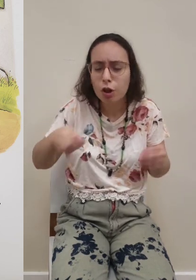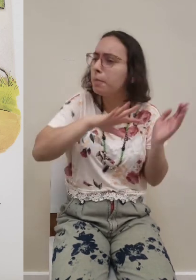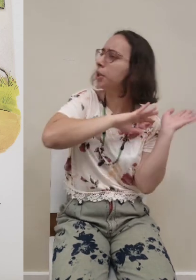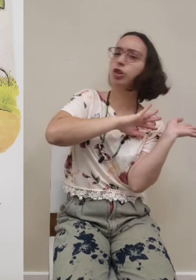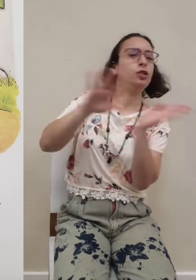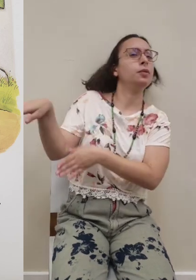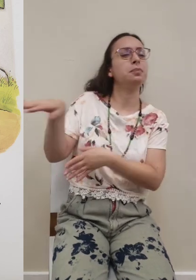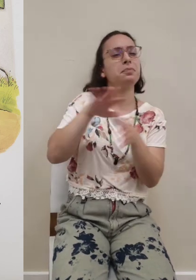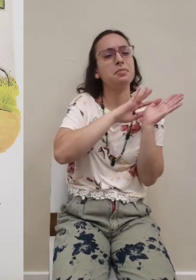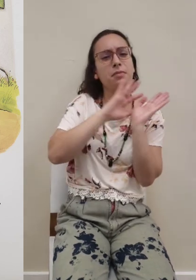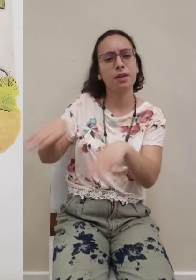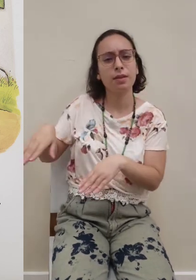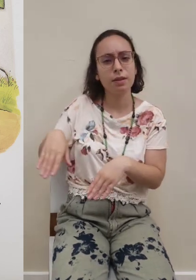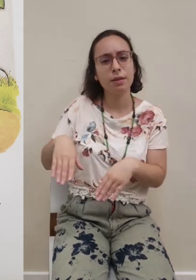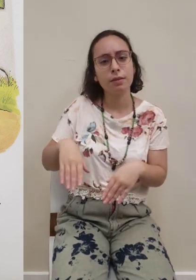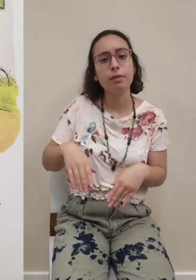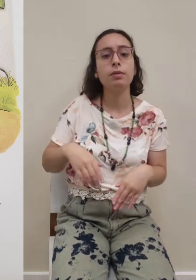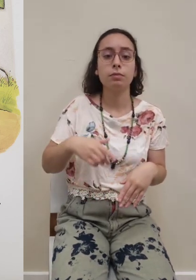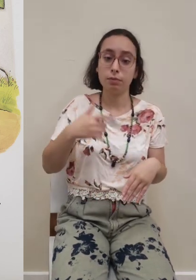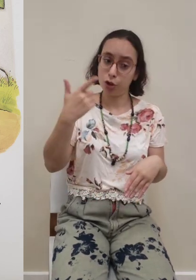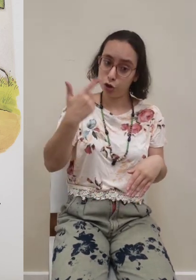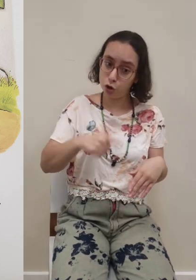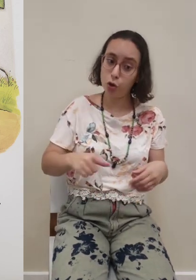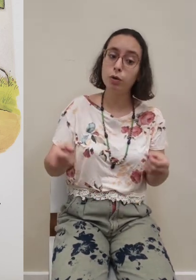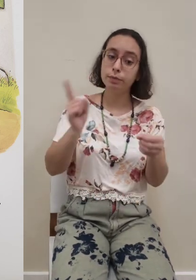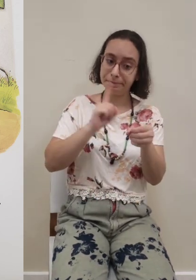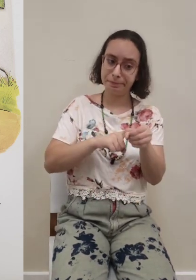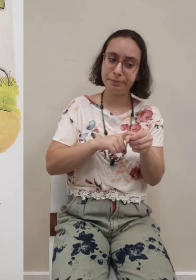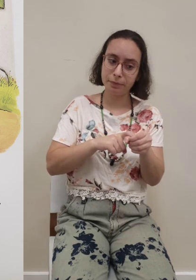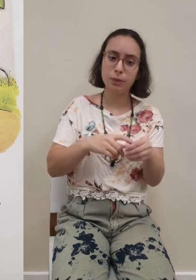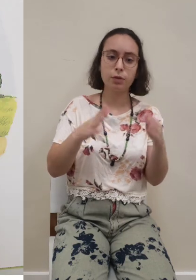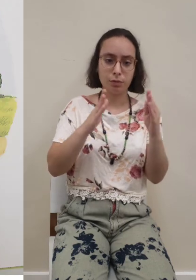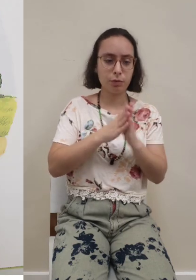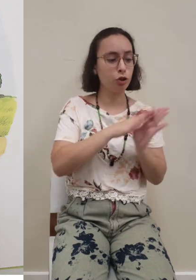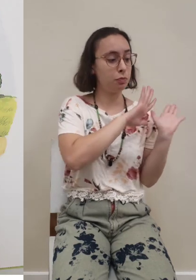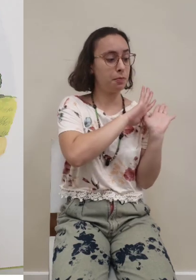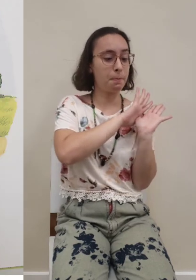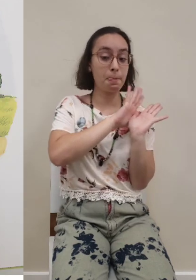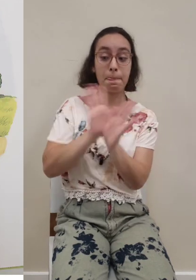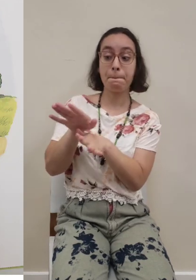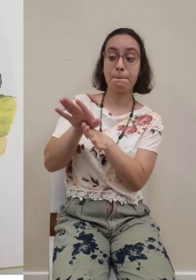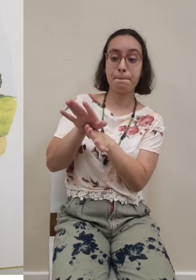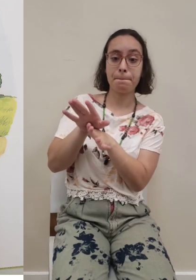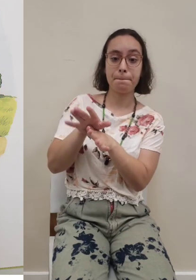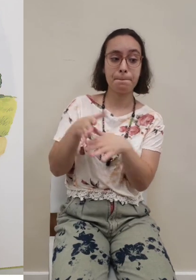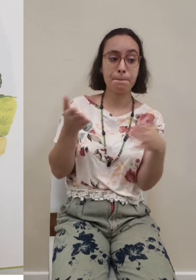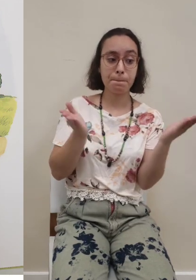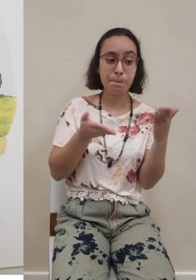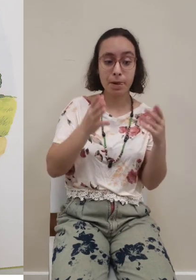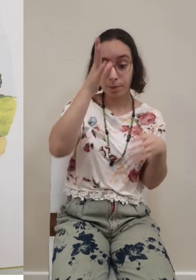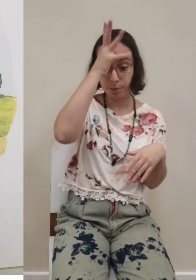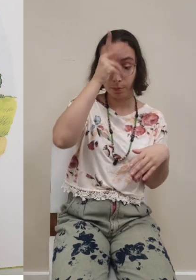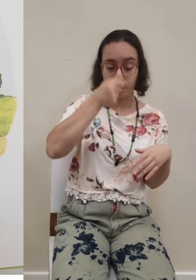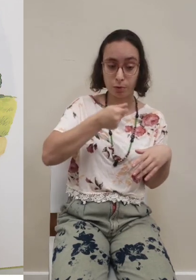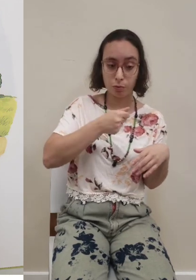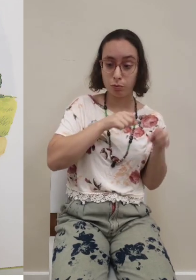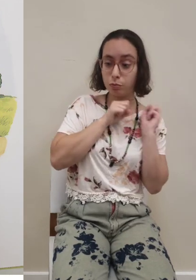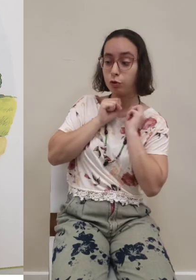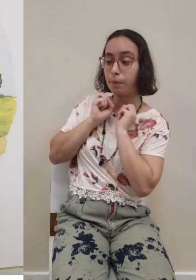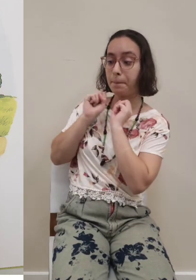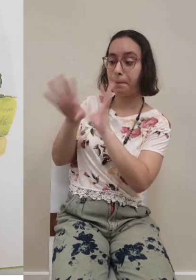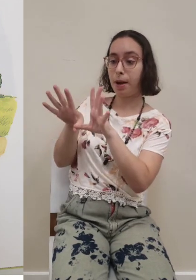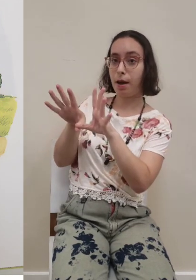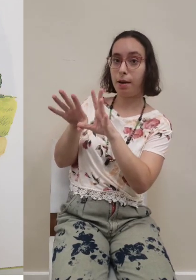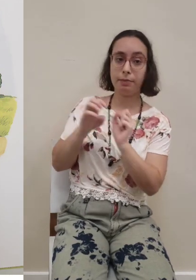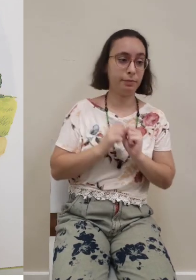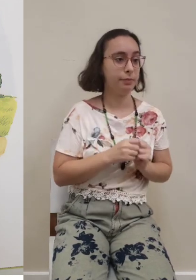fora. Vai ficar como era. Vou fazer isso agora. Então pegou a velhinha e soltou pela